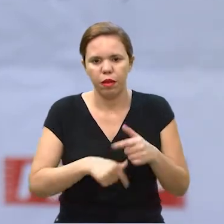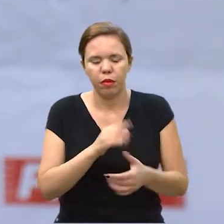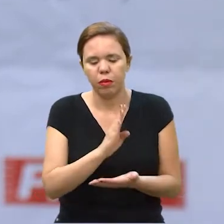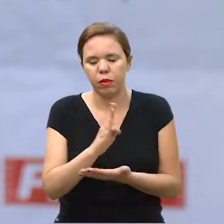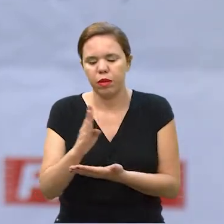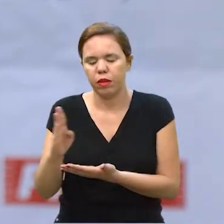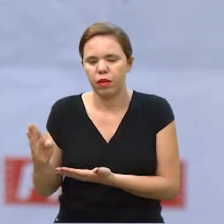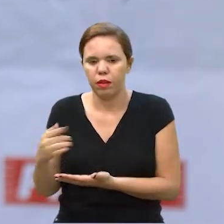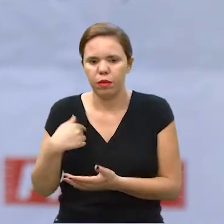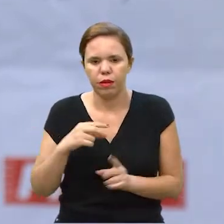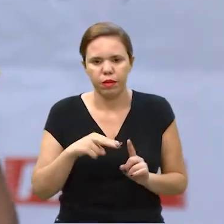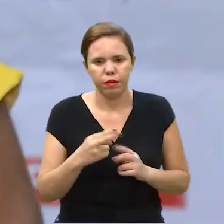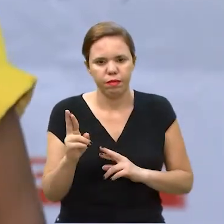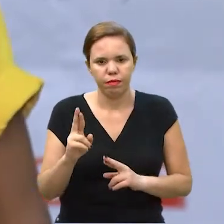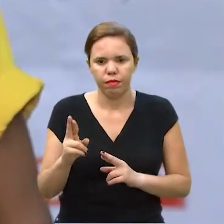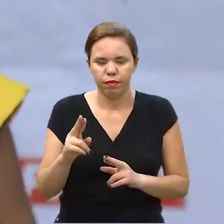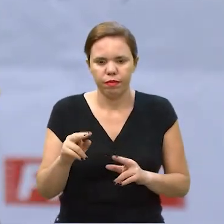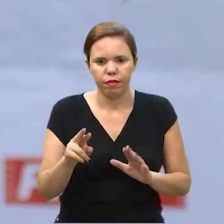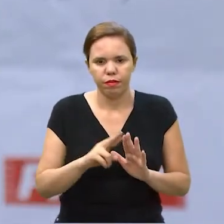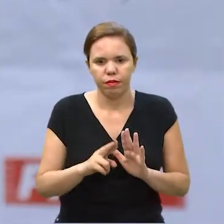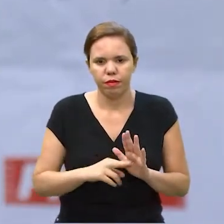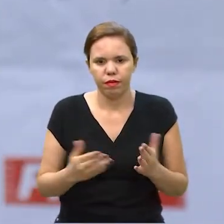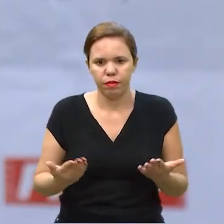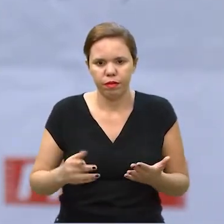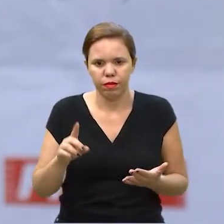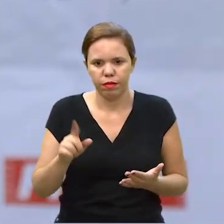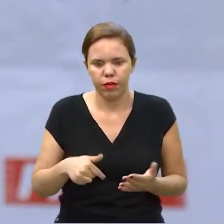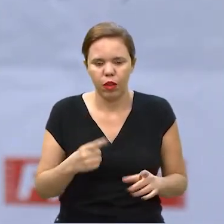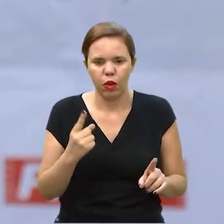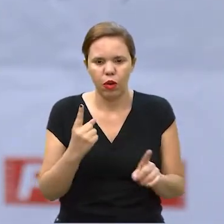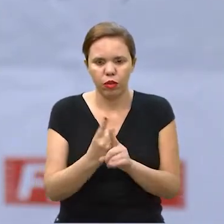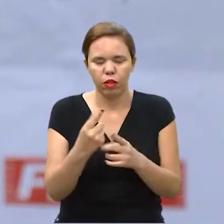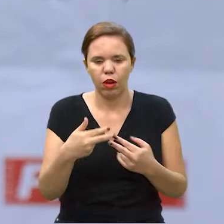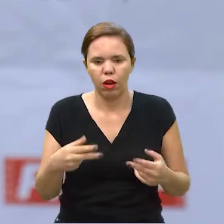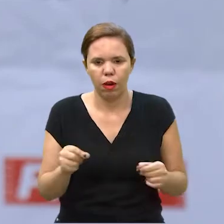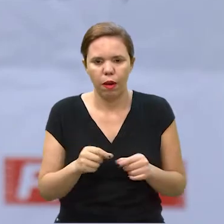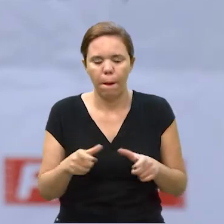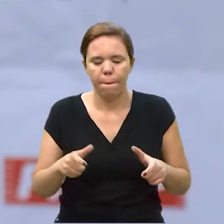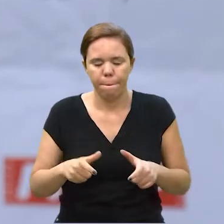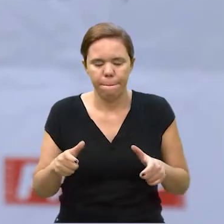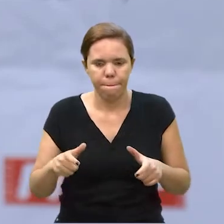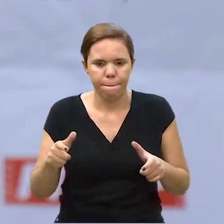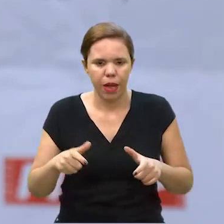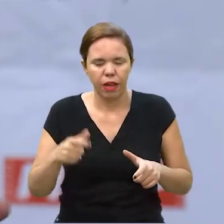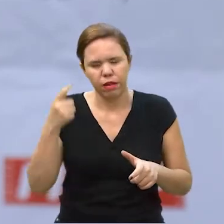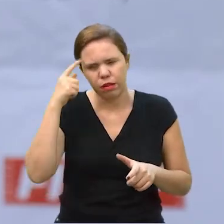Minhas expectativas para as receitas de hoje é encontrar pratos criativos,